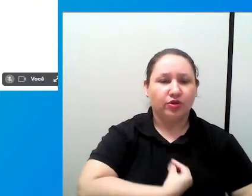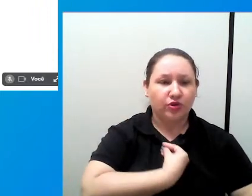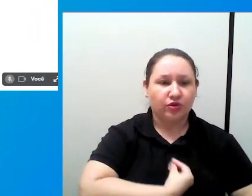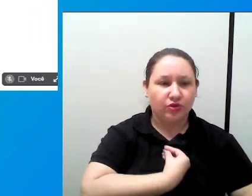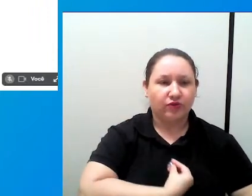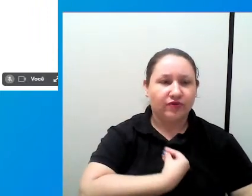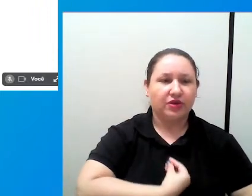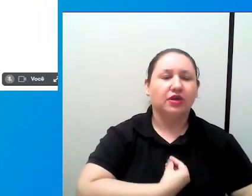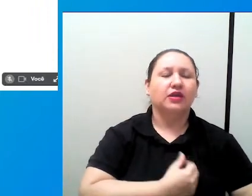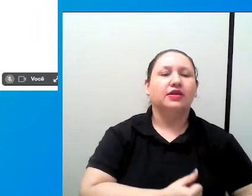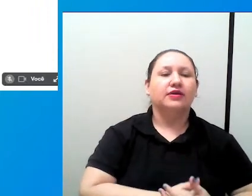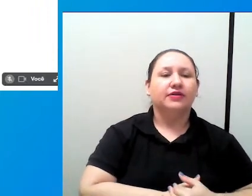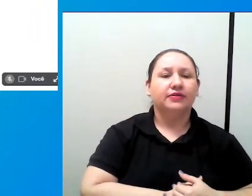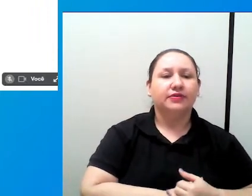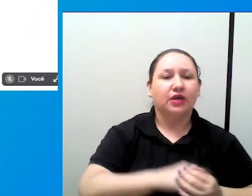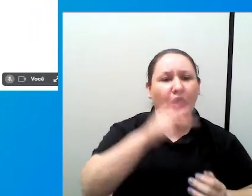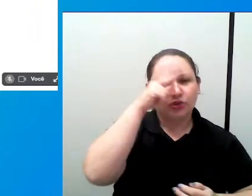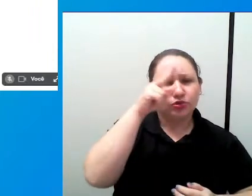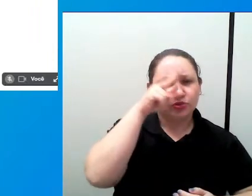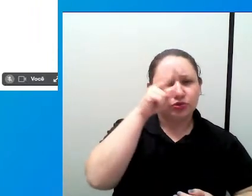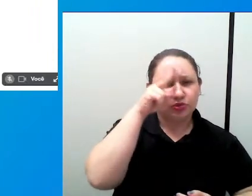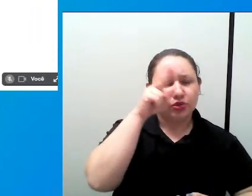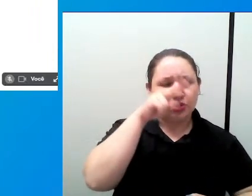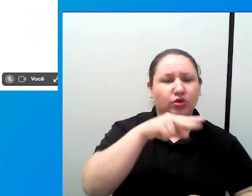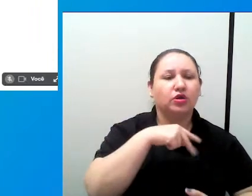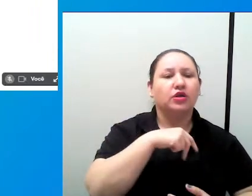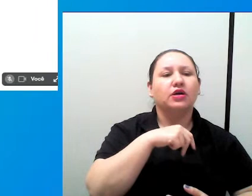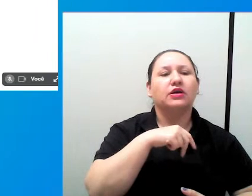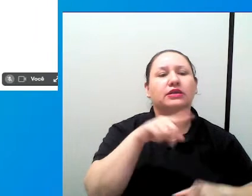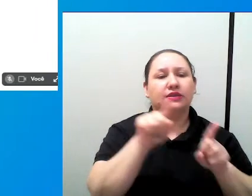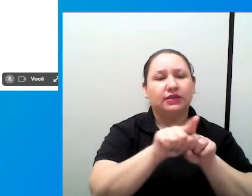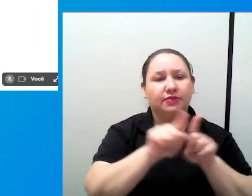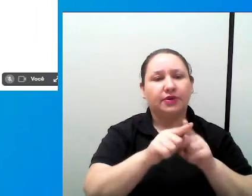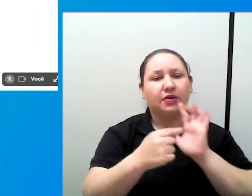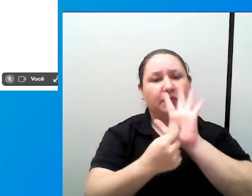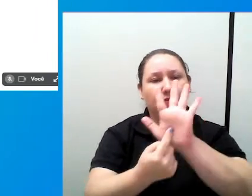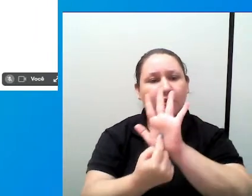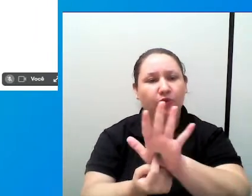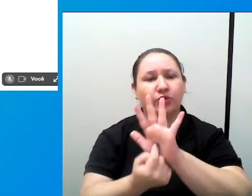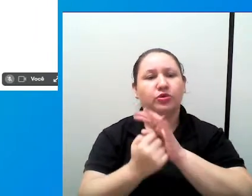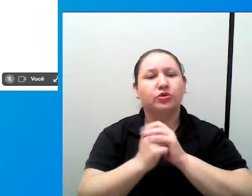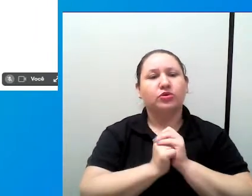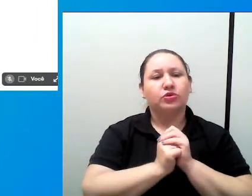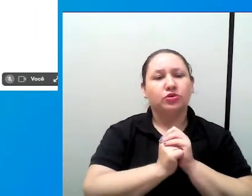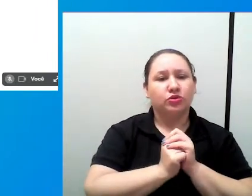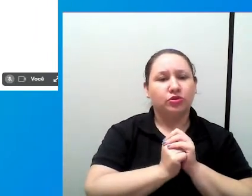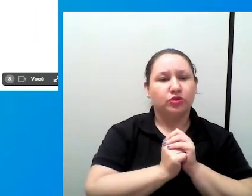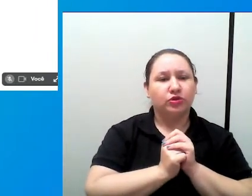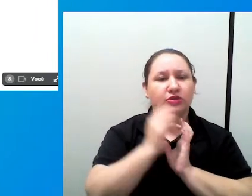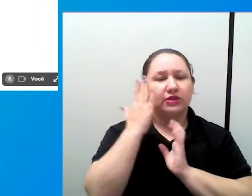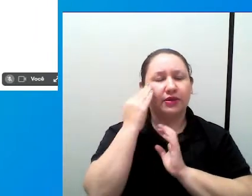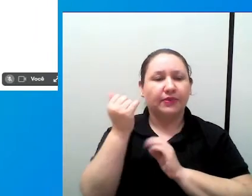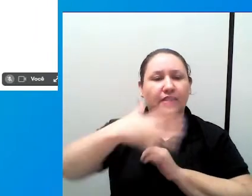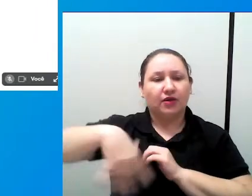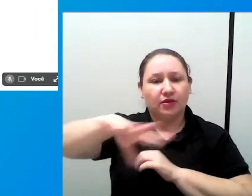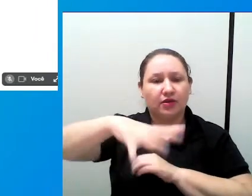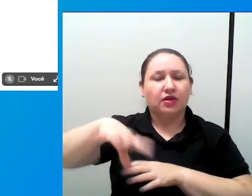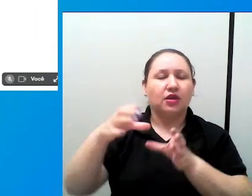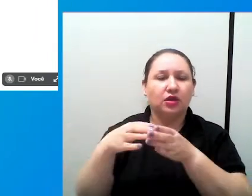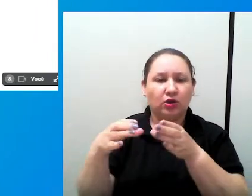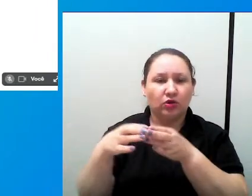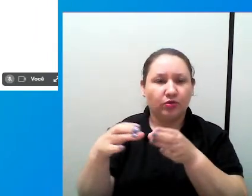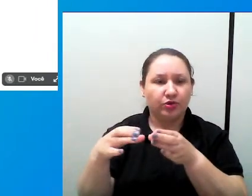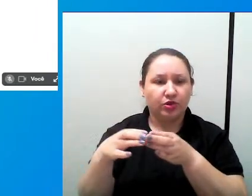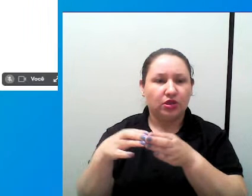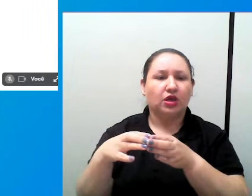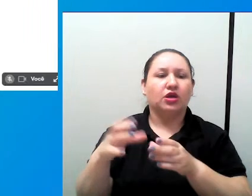das comunidades. Foi realizado o evento de extensão em forma de exposição no IFPA Campus Breves, e realizada a partilha de saberes na